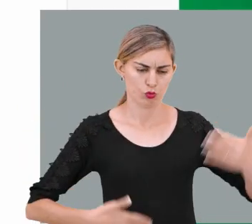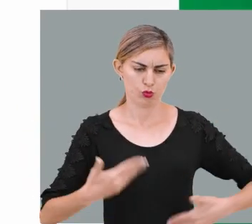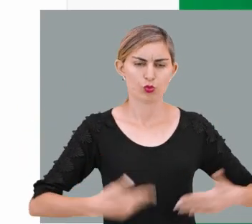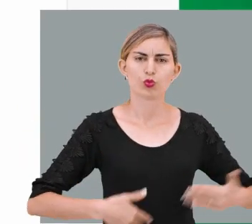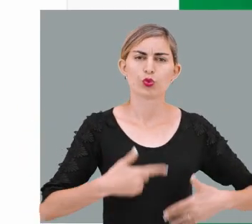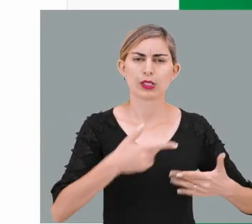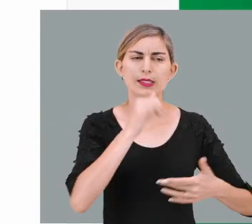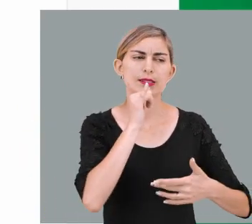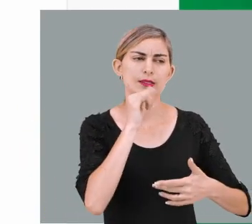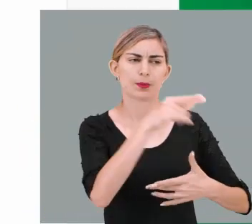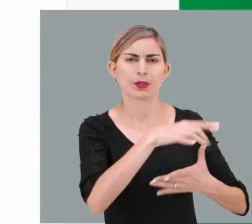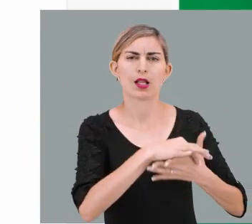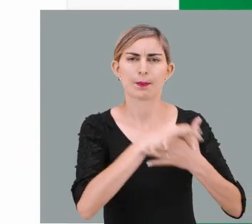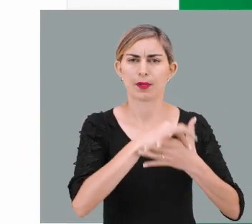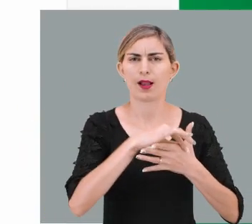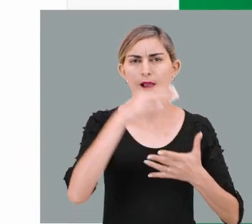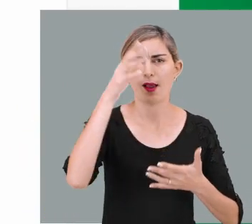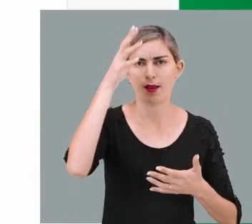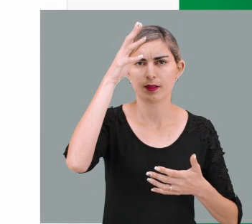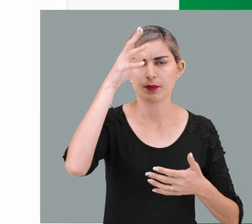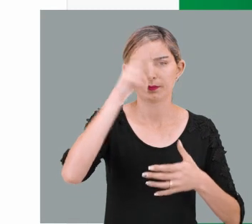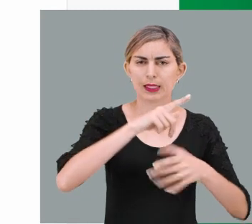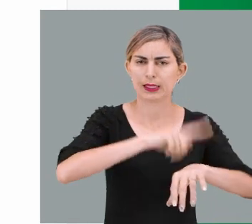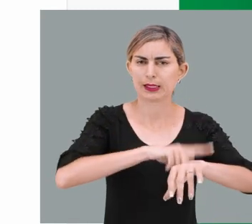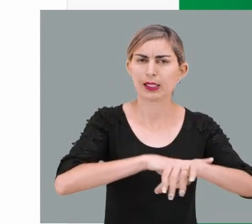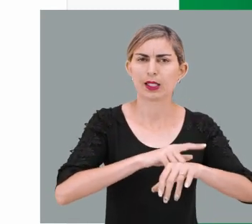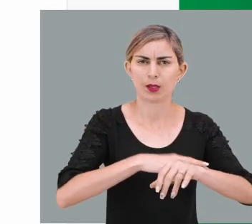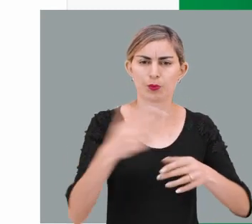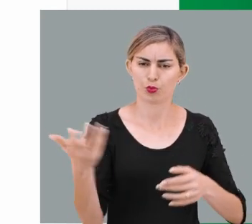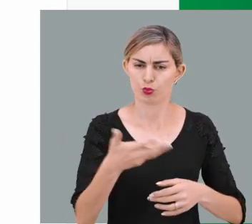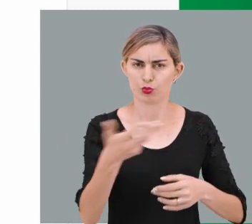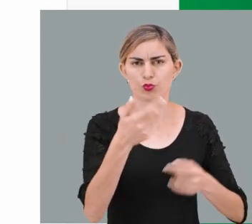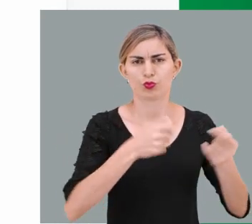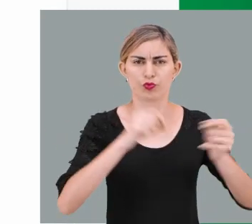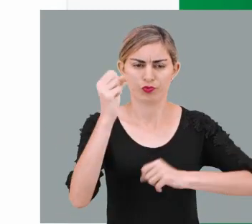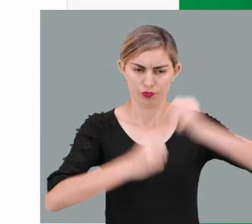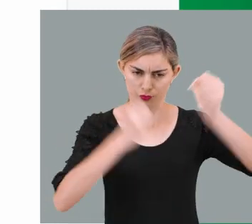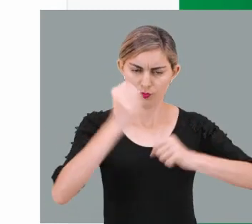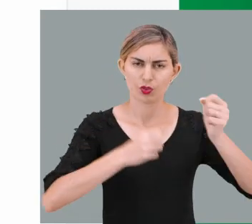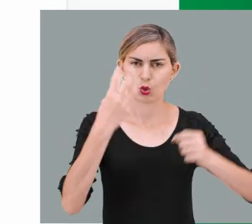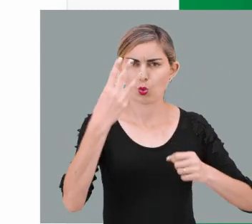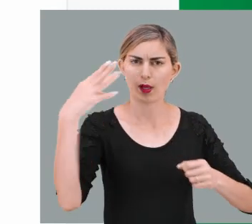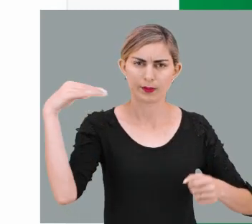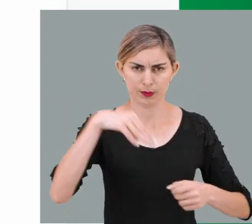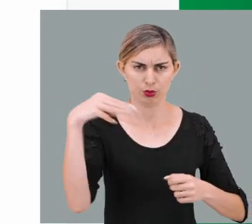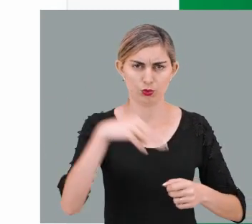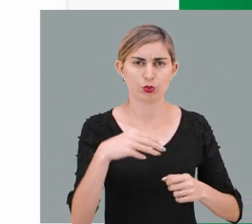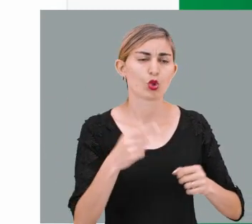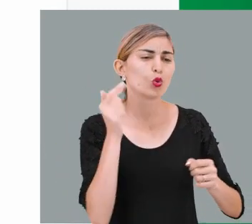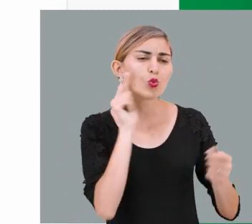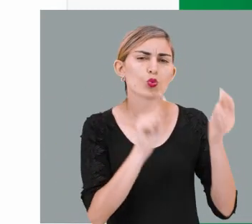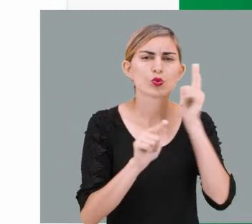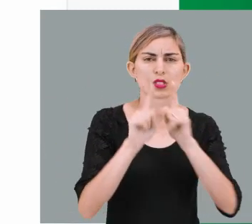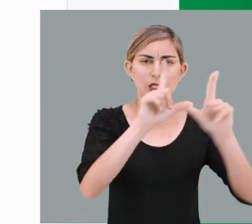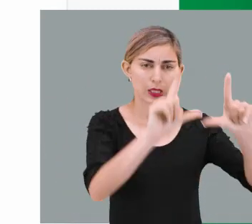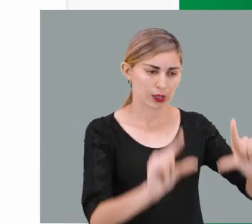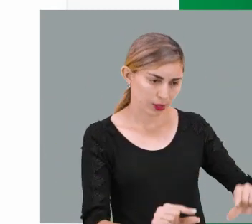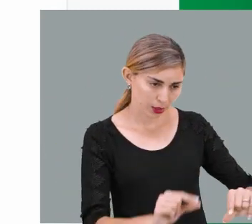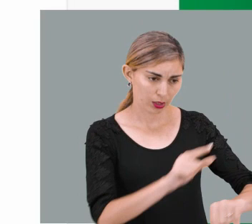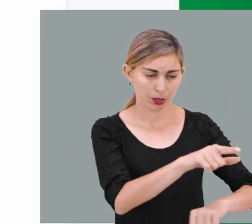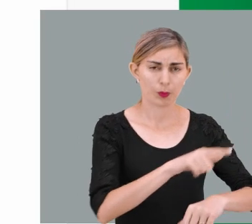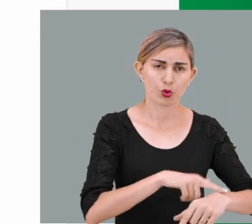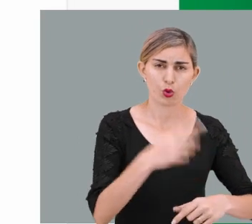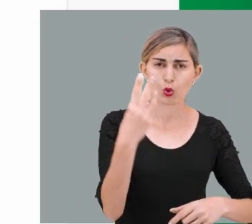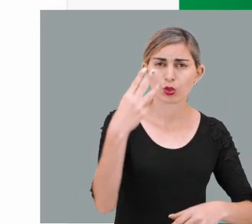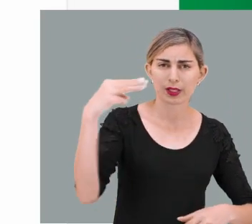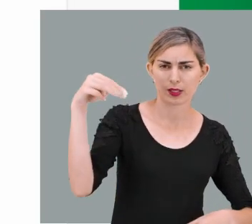de sanduíche de carne, que atualmente tem o maior tempo de produção da organização, que são 4 minutos, consigam reduzir o tempo